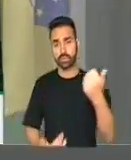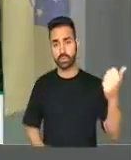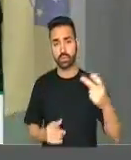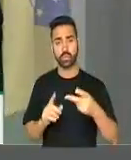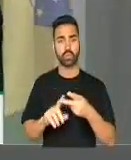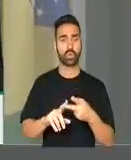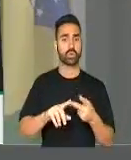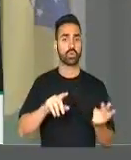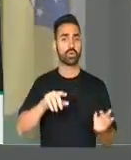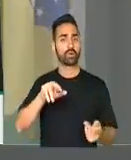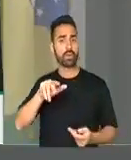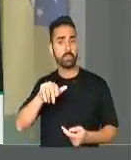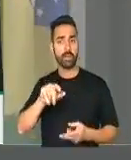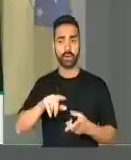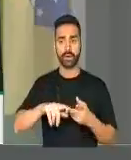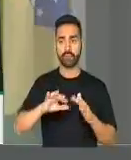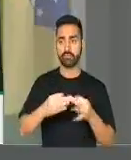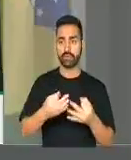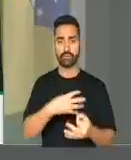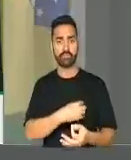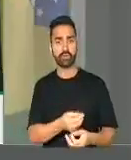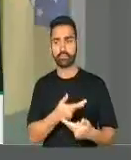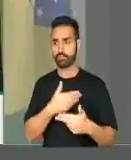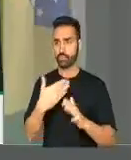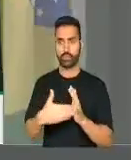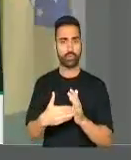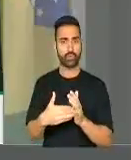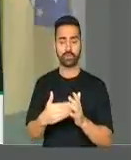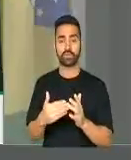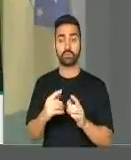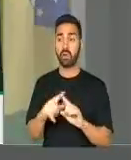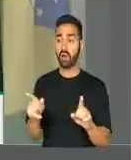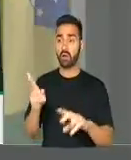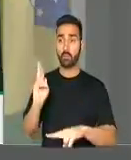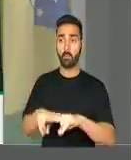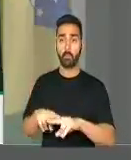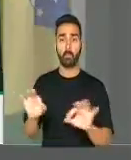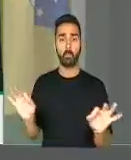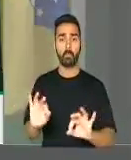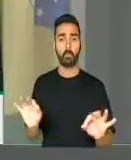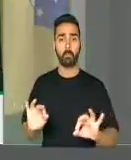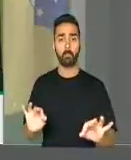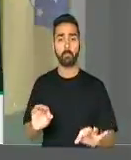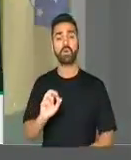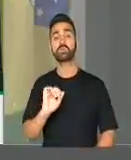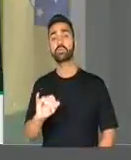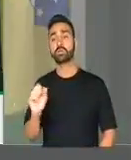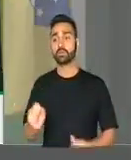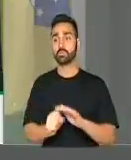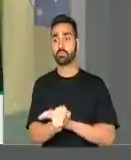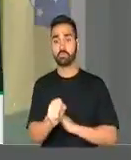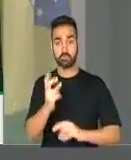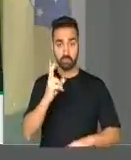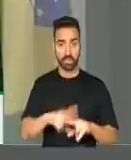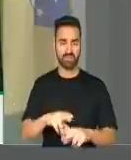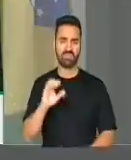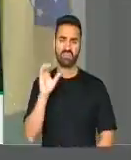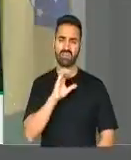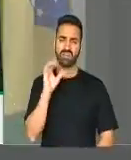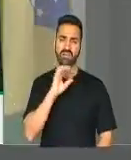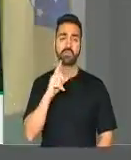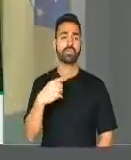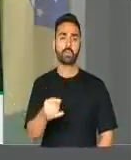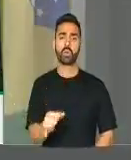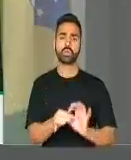irmã parente tio filho e esses não são presos e quando passam pela cadeia de forma rápida e logo